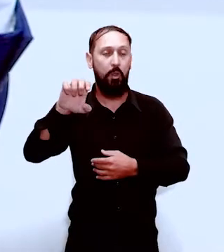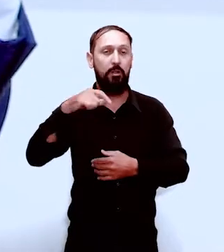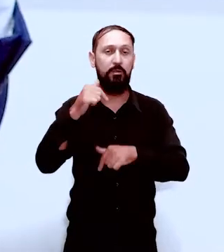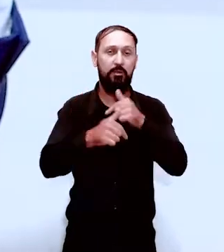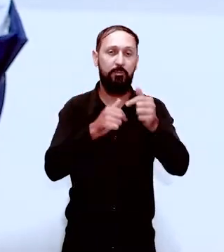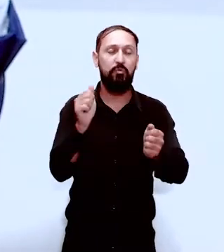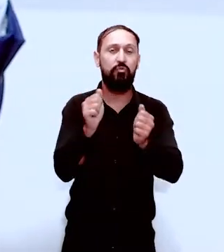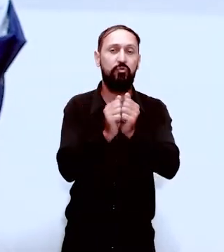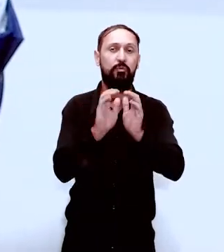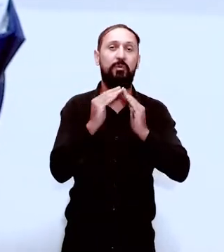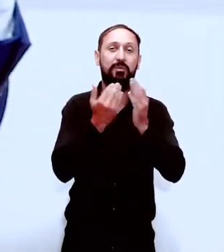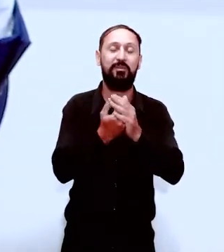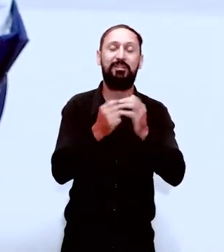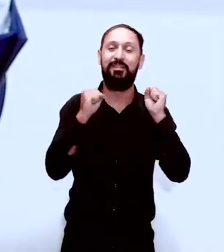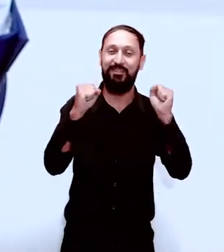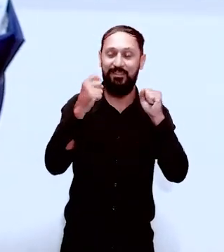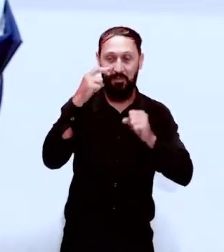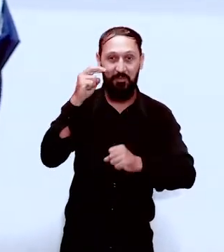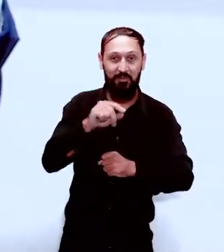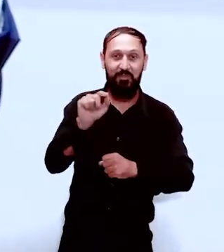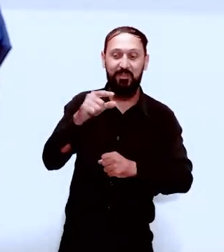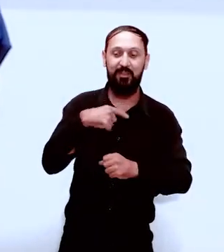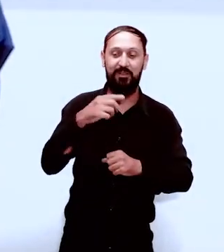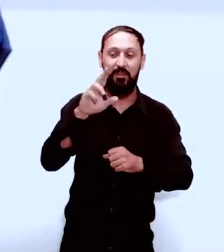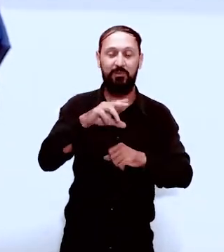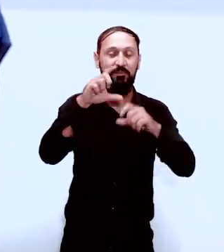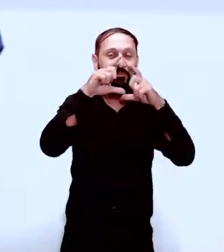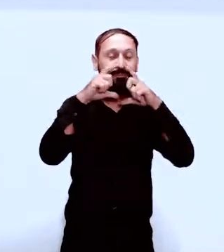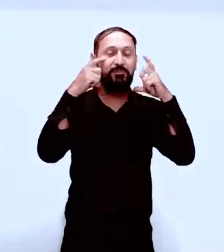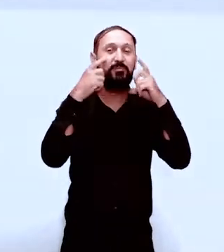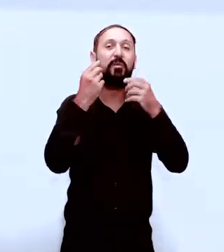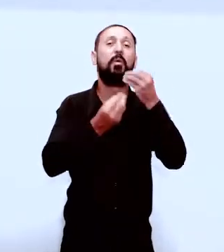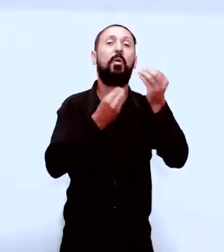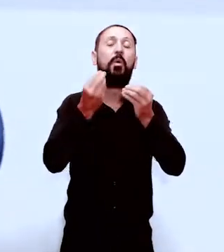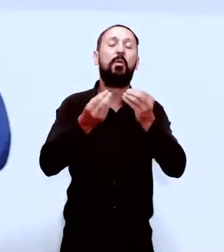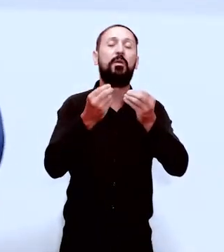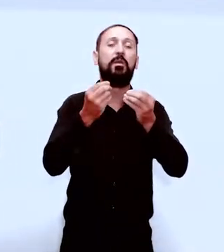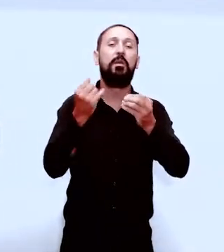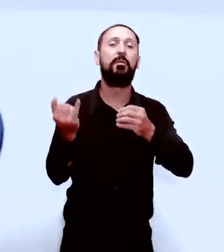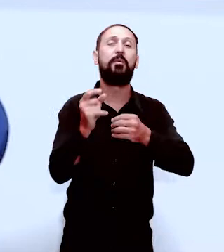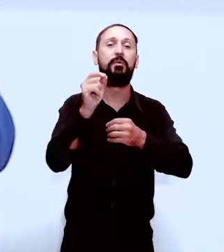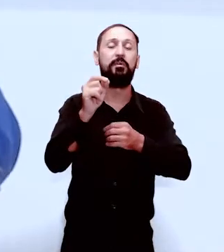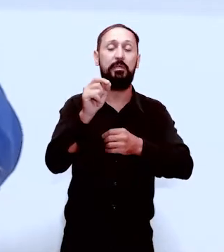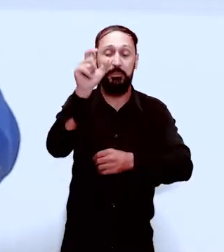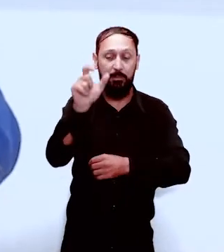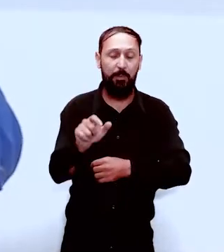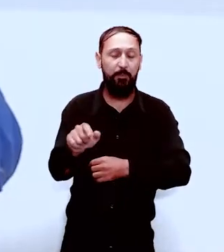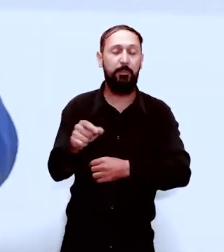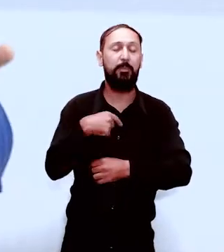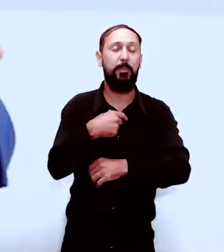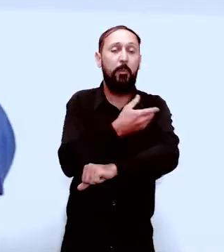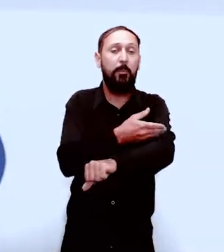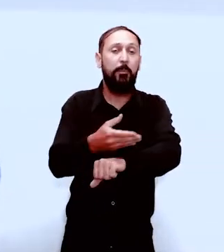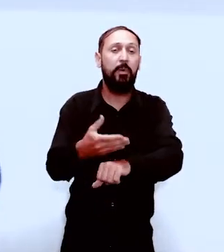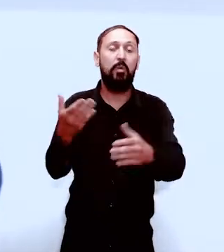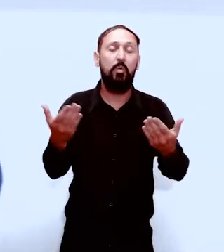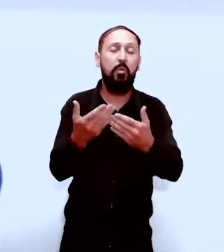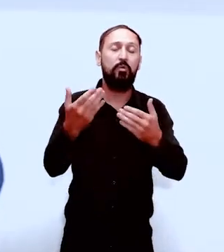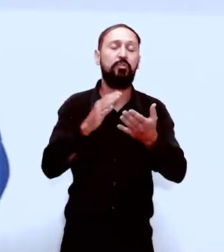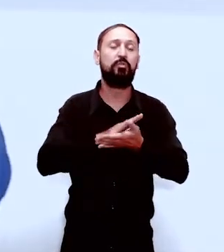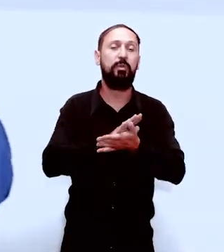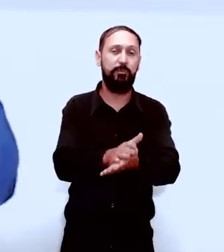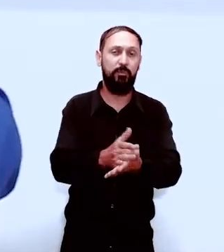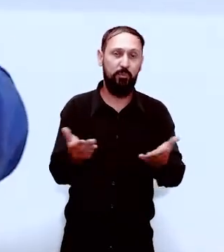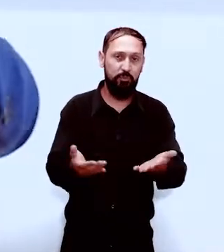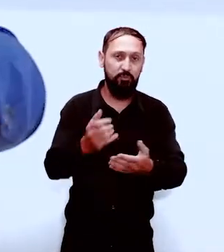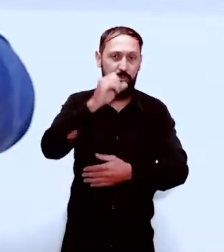acompanhando, que trabalha comigo na escola, e está vibrando, vendo o olhar dela, mesmo com a máscara, né? Qual que é o papel da pessoa branca em relação ao racismo no Brasil? A